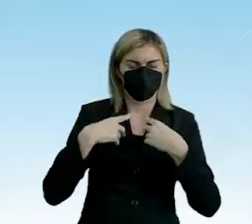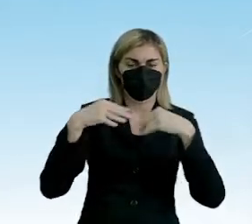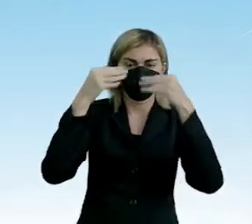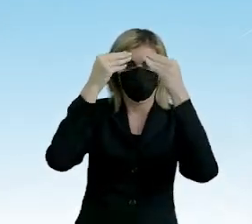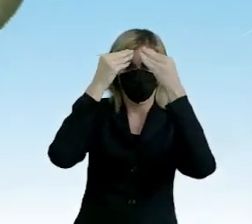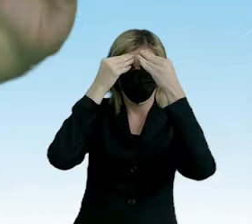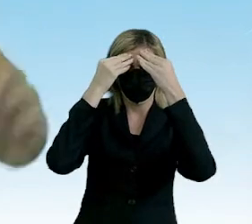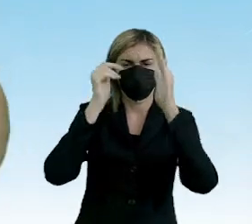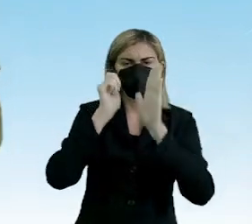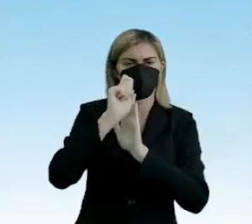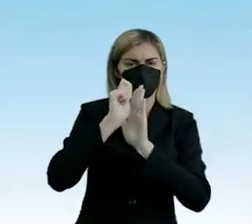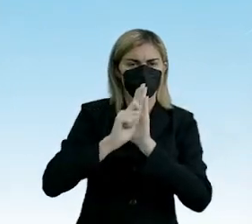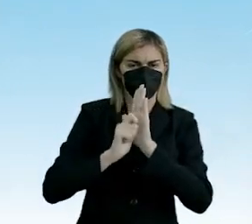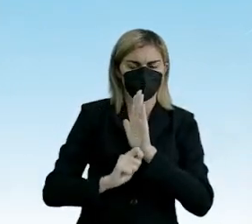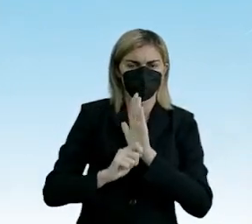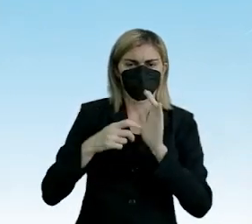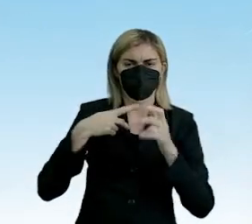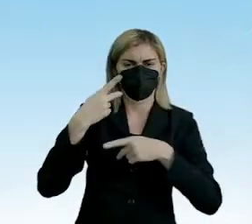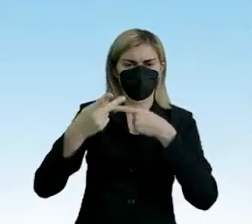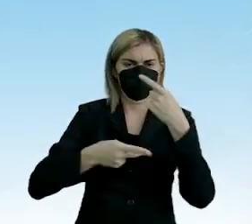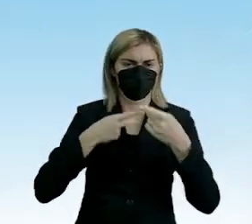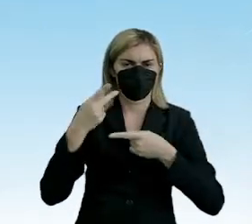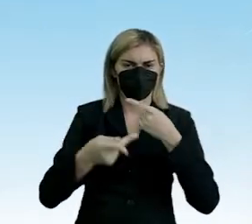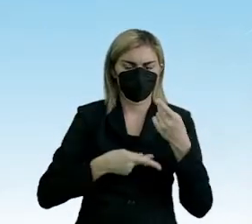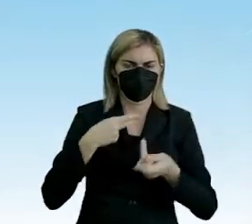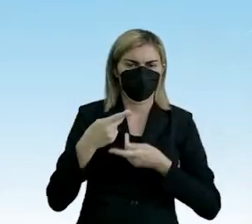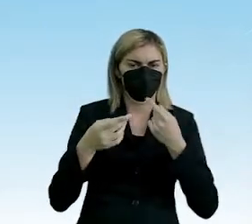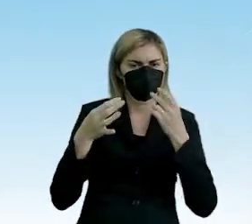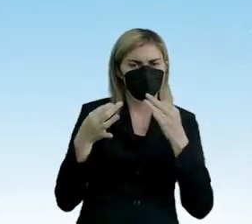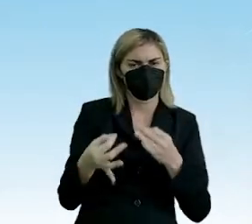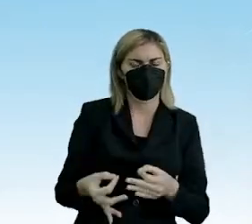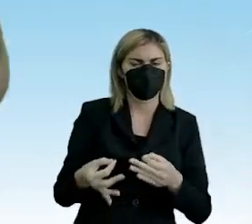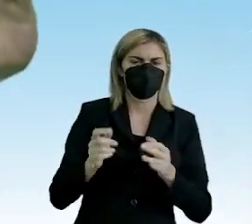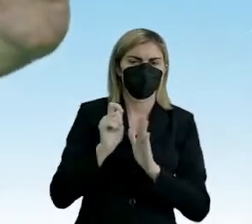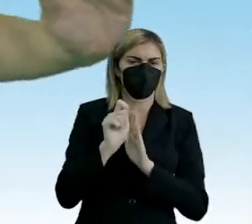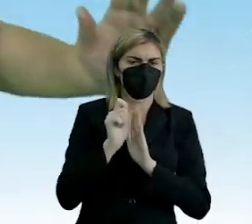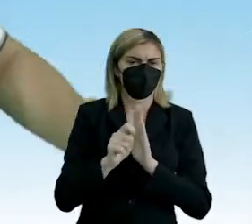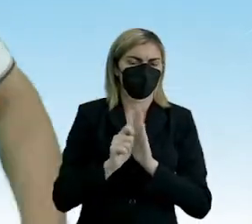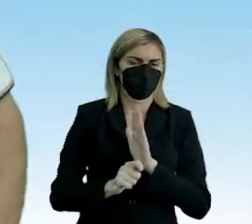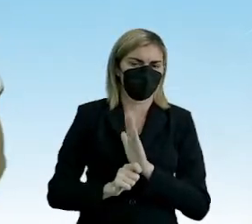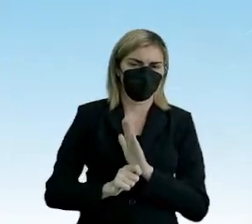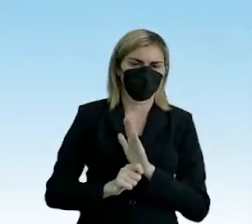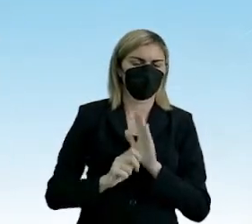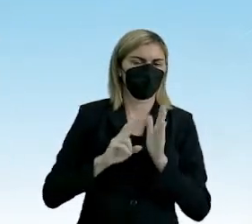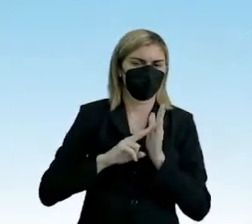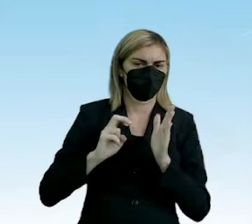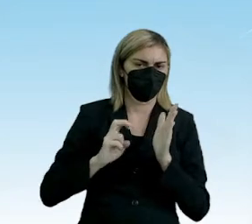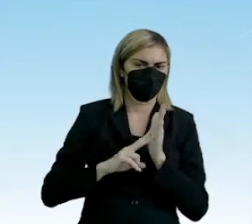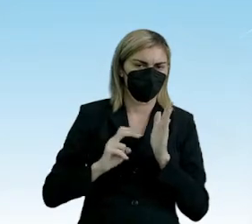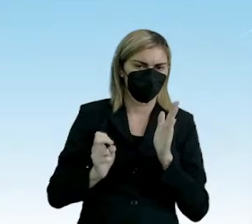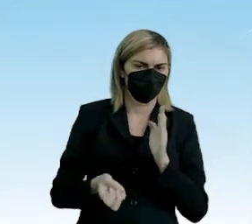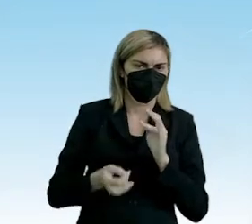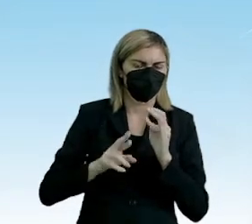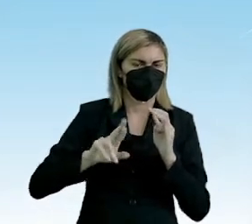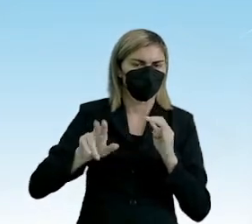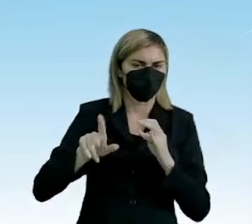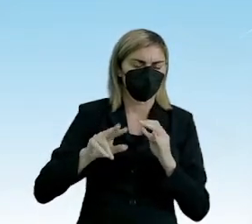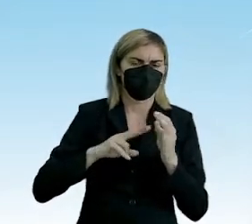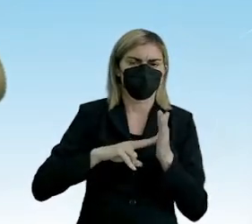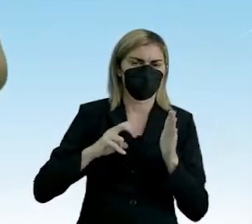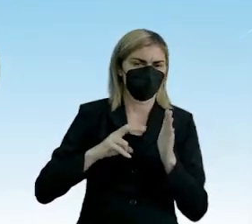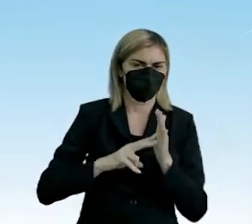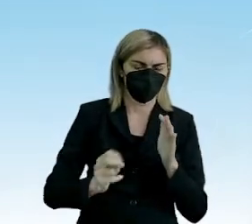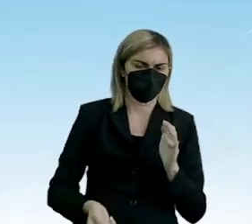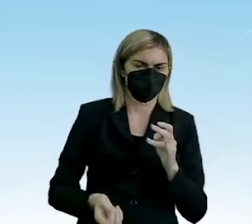linguística, escrita, falada, certo? Na escrita você tem o elemento verbal, o elemento não verbal. Tudo